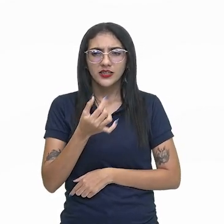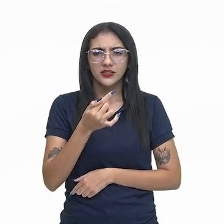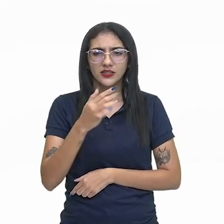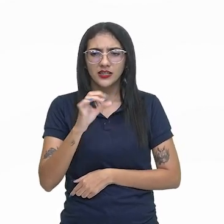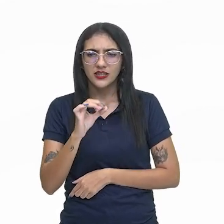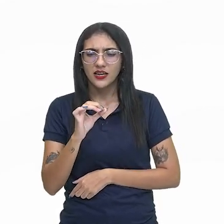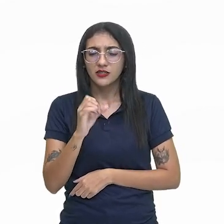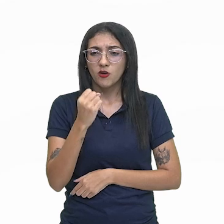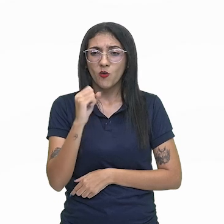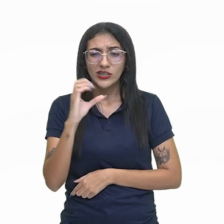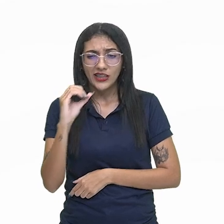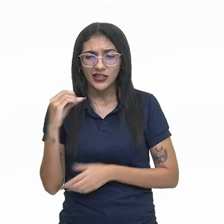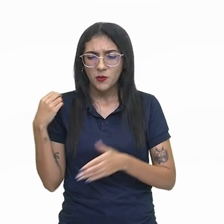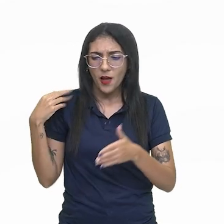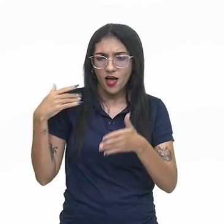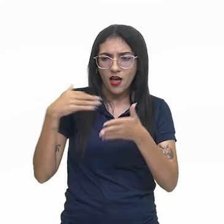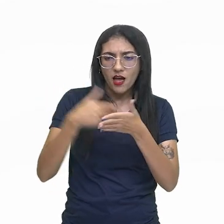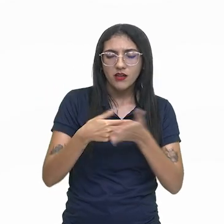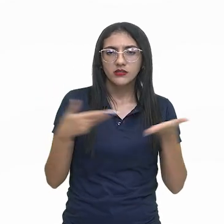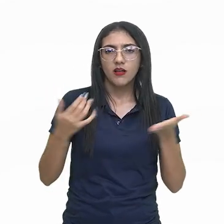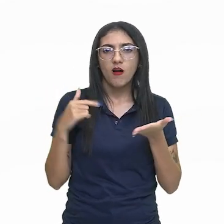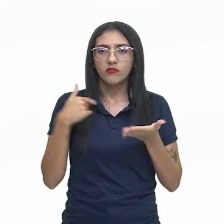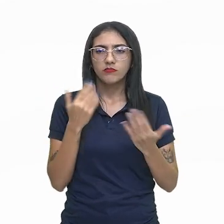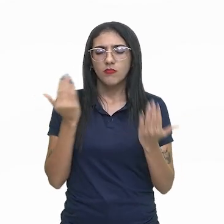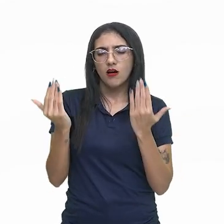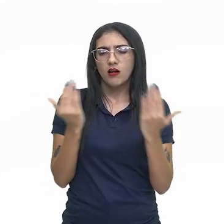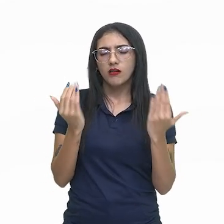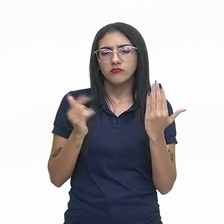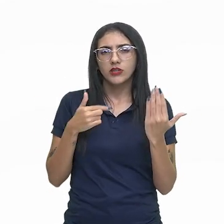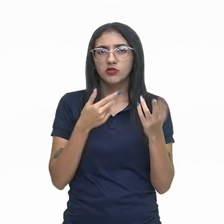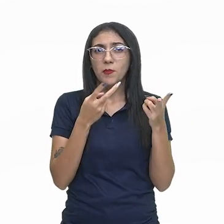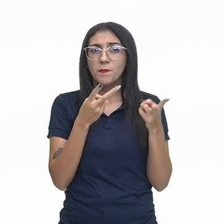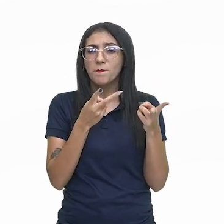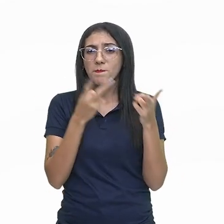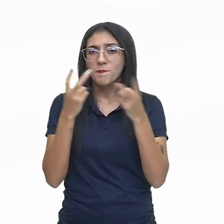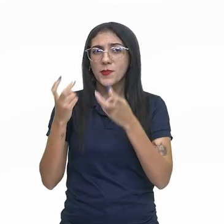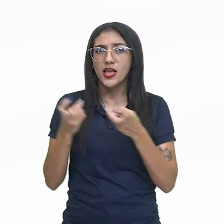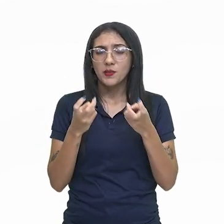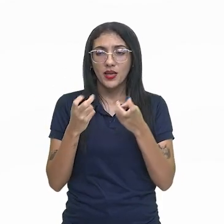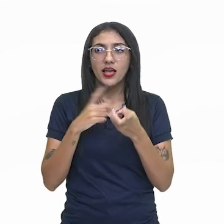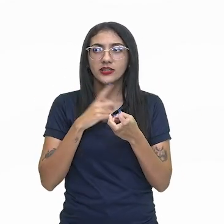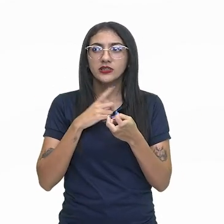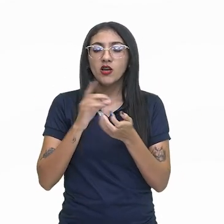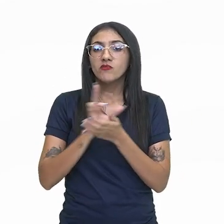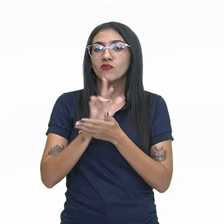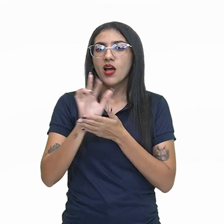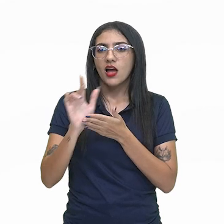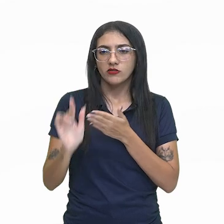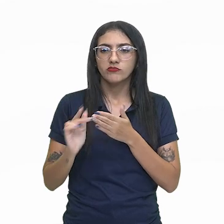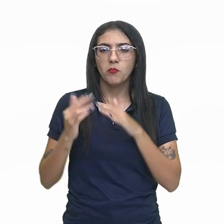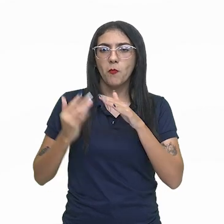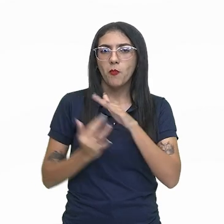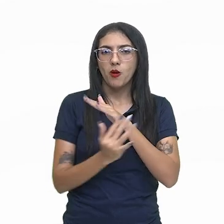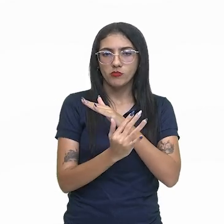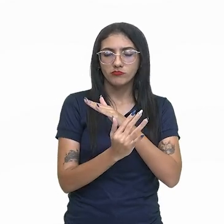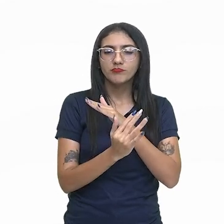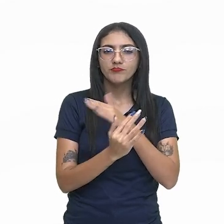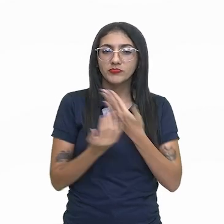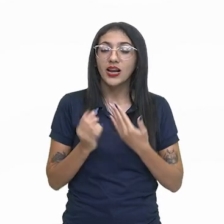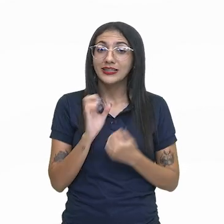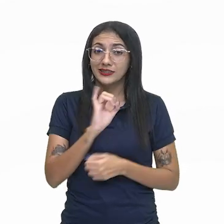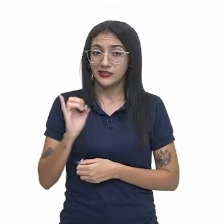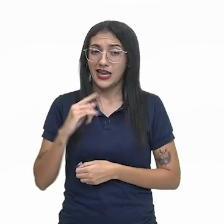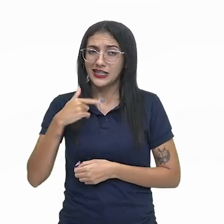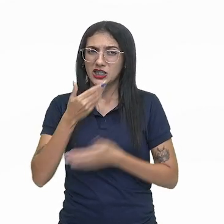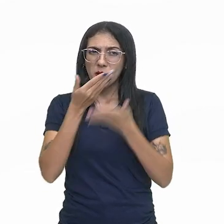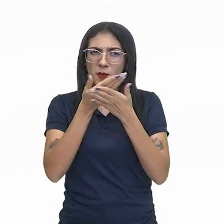ou até da década de 80 até os dias atuais, a gente vai observar diversos fluxos migratórios, né? E aí, se a gente